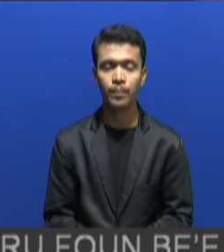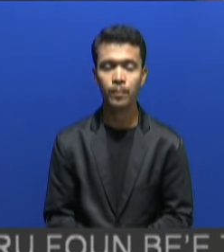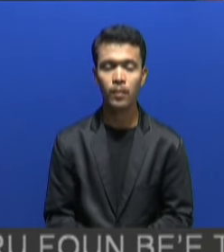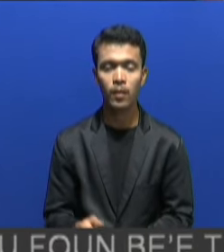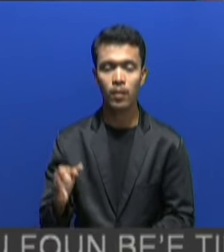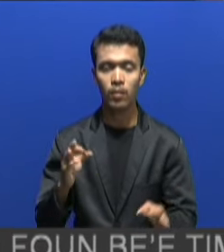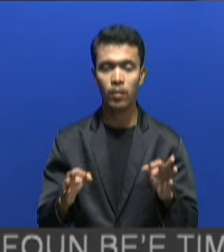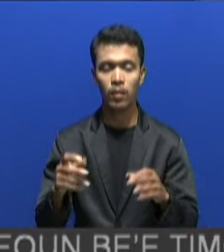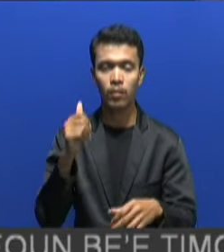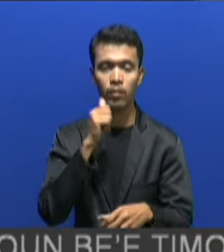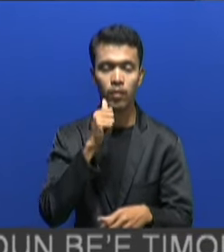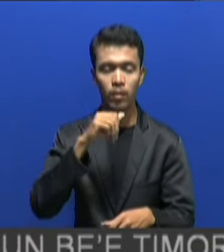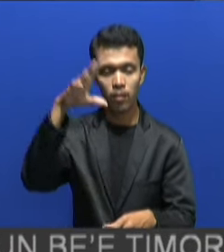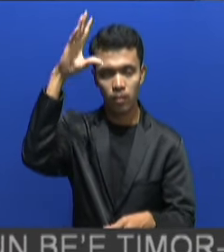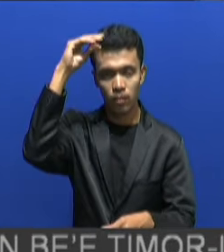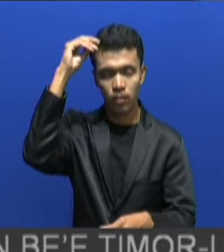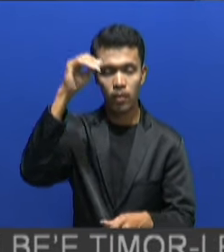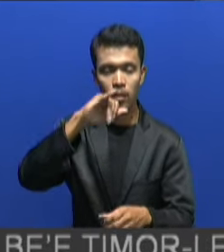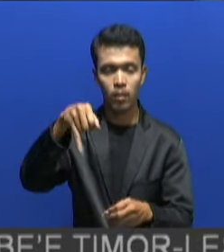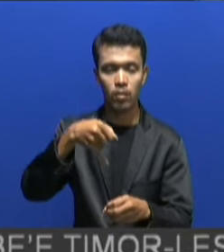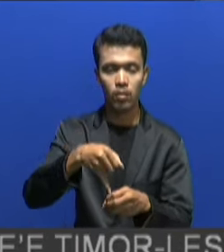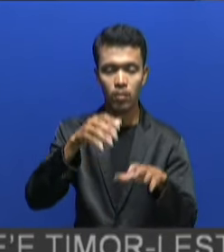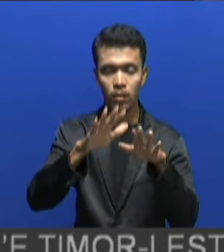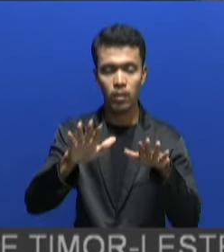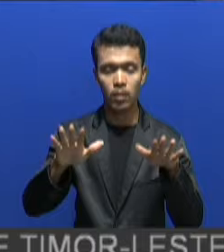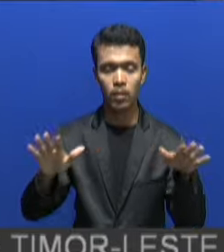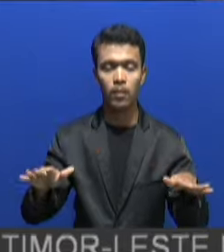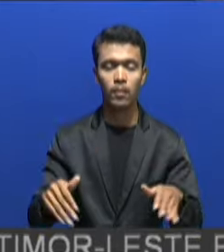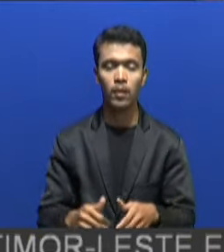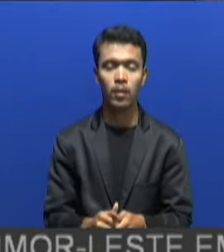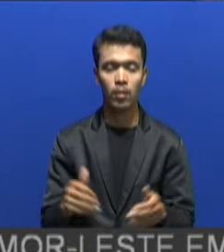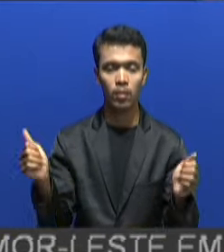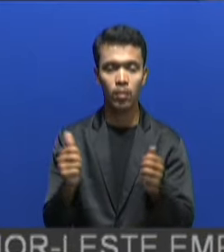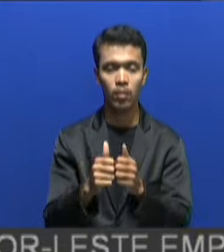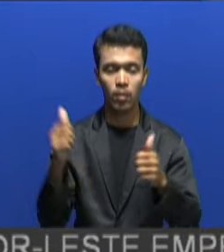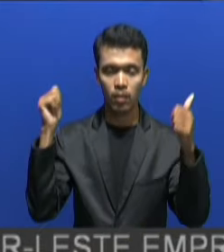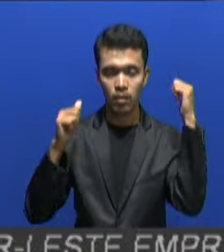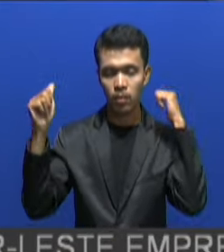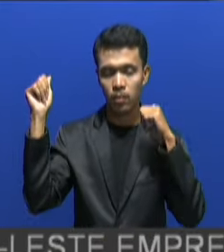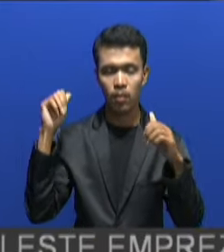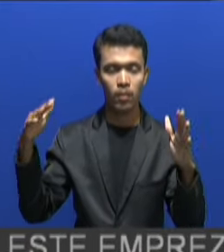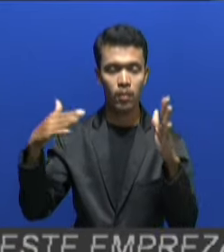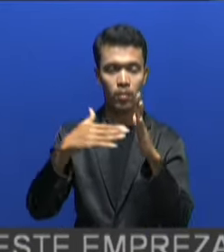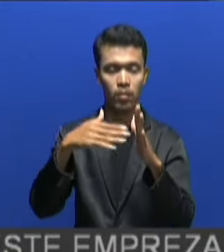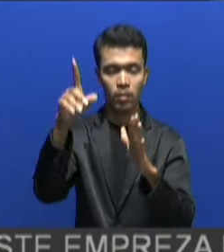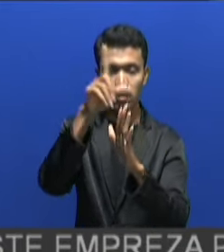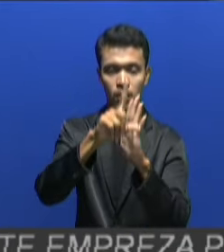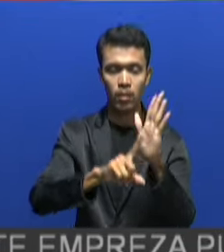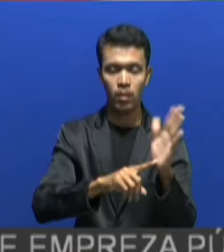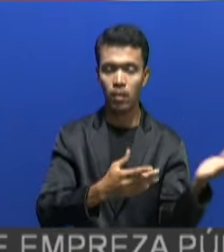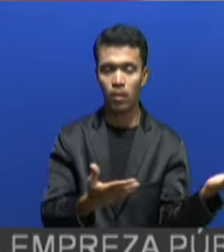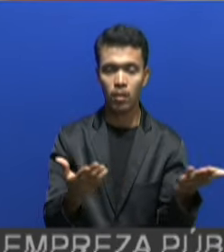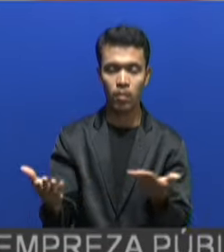tanto feto nomos mane nebe ma ko minoridade nomos ko atividade neve uma contra lei tem ser submetido à parte do Ministério Público